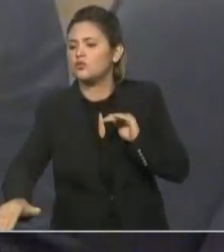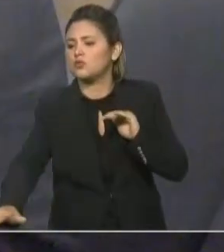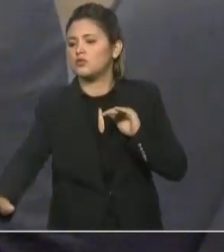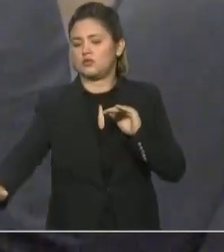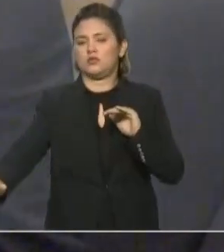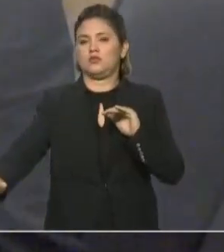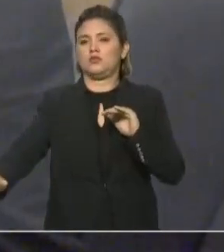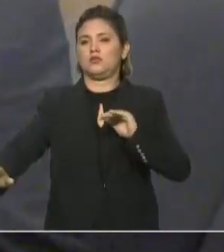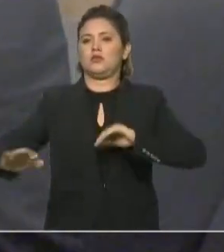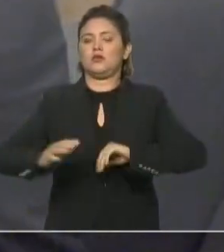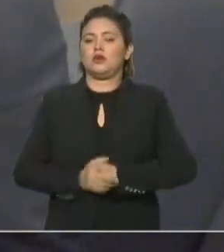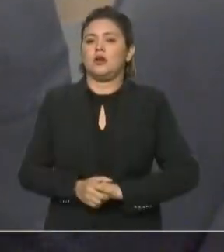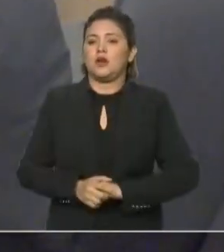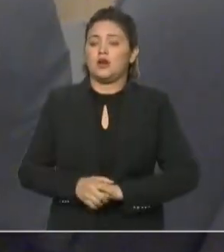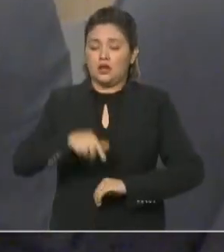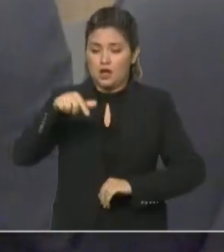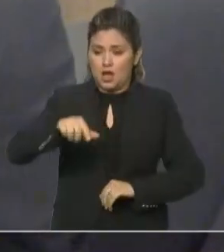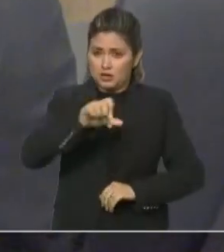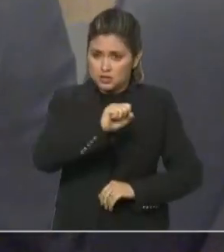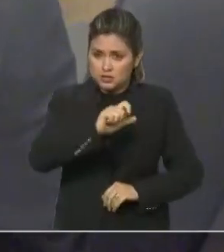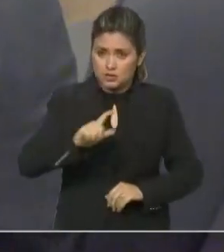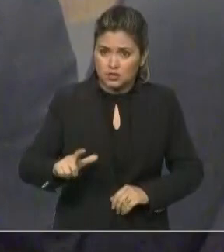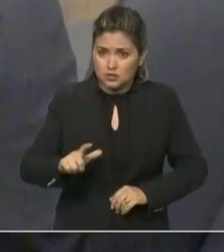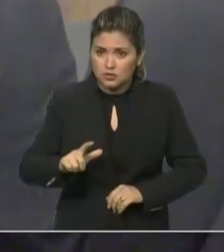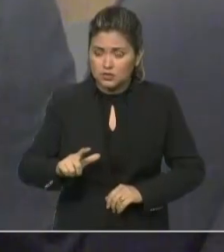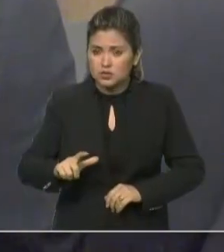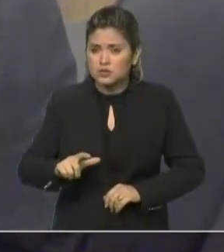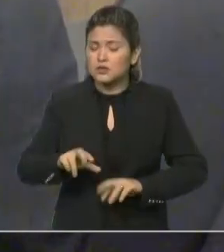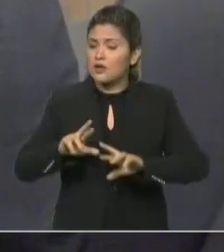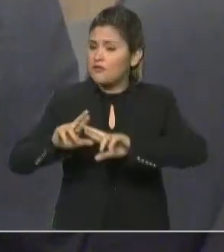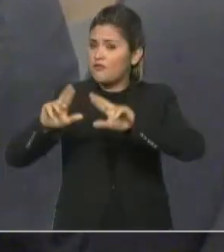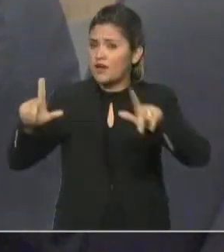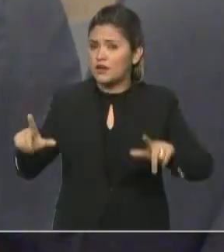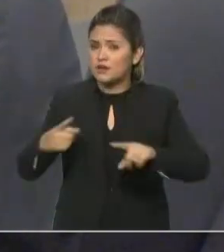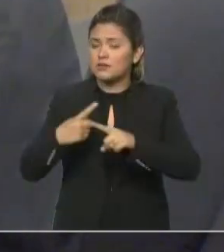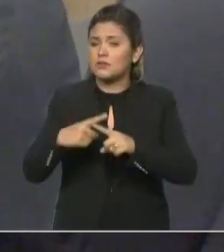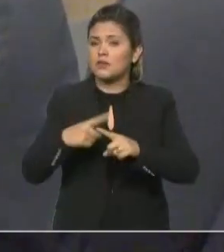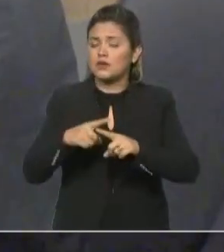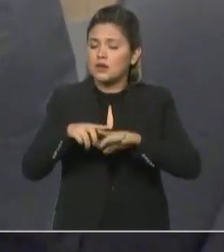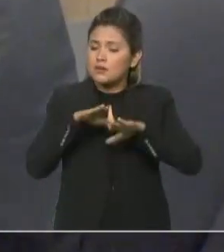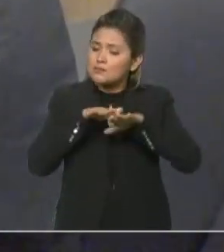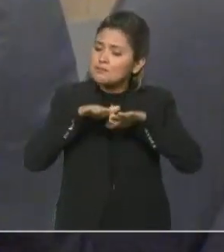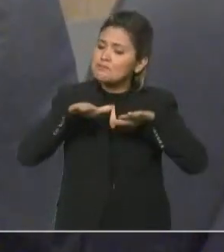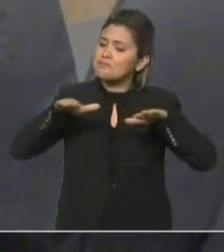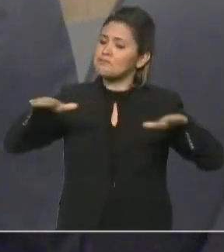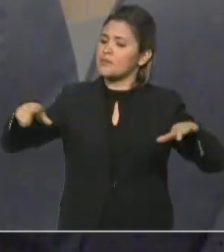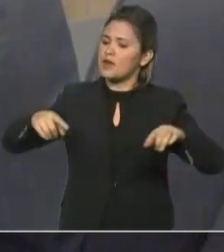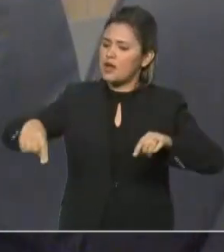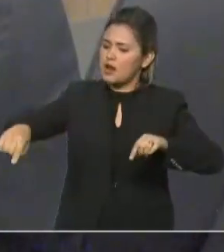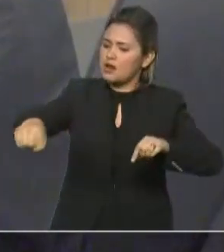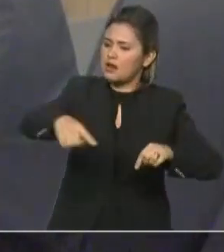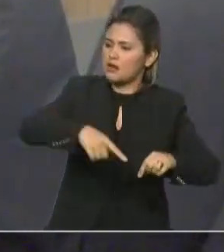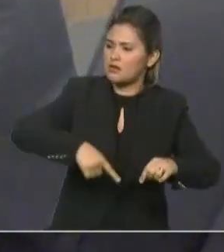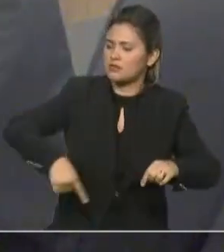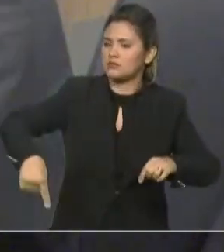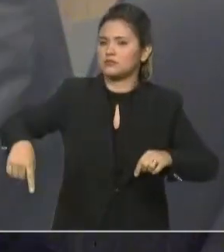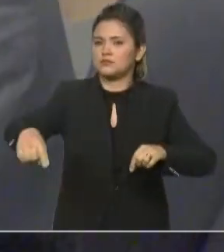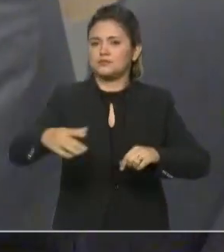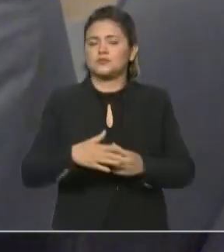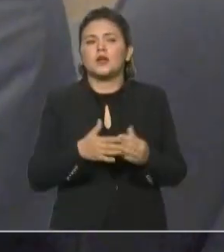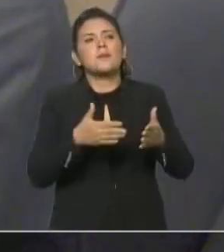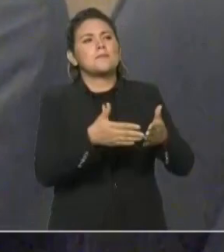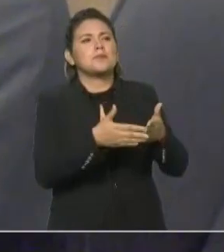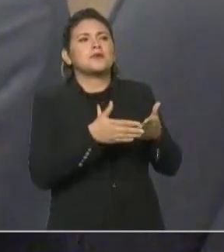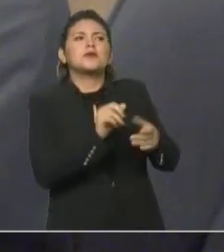são lagos. Presidente, só um pouquinho da sua complacência, benevolência, tomei um pouquinho a mais do tempo do deputado César Pires, mas